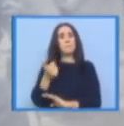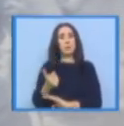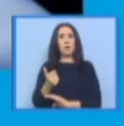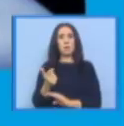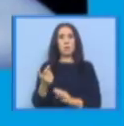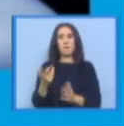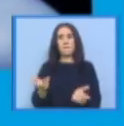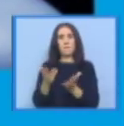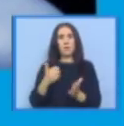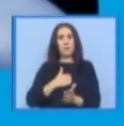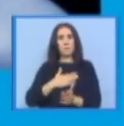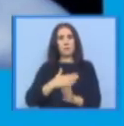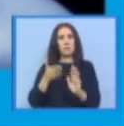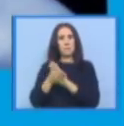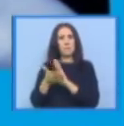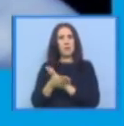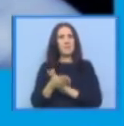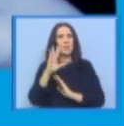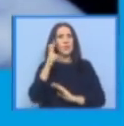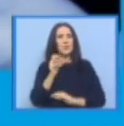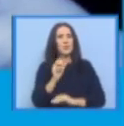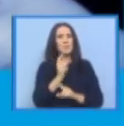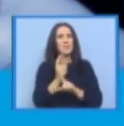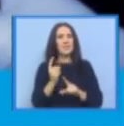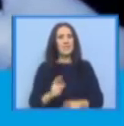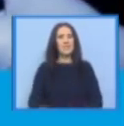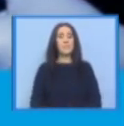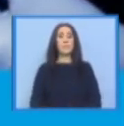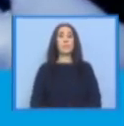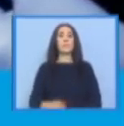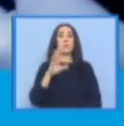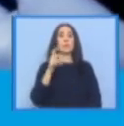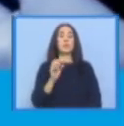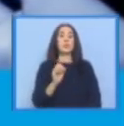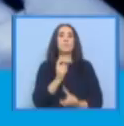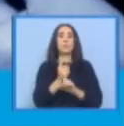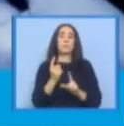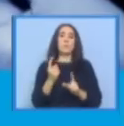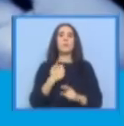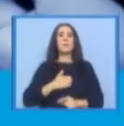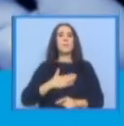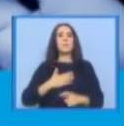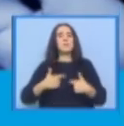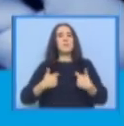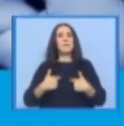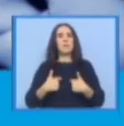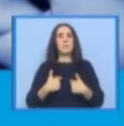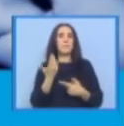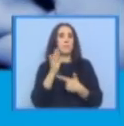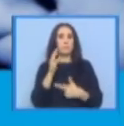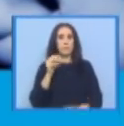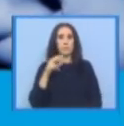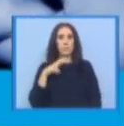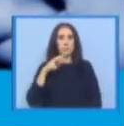muito disputados pelas empresas. Como é que isto não acontece? Como é que isto não acontece? Bem, não acontece porque as próprias empresas, no caso